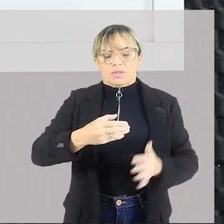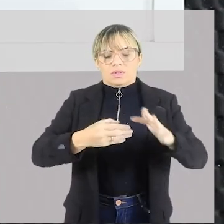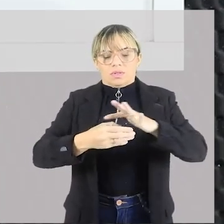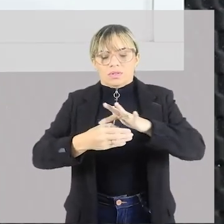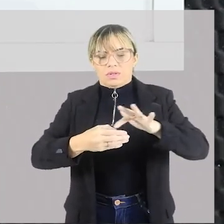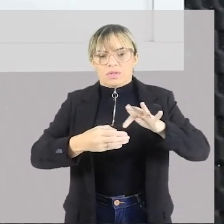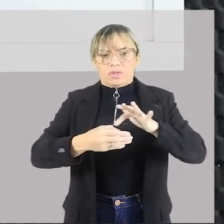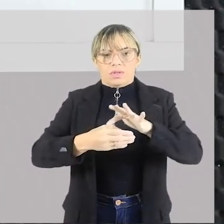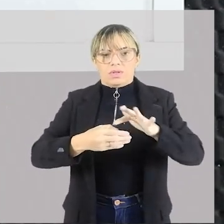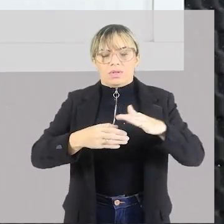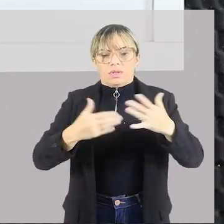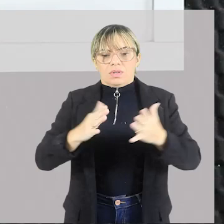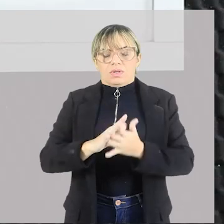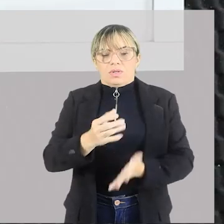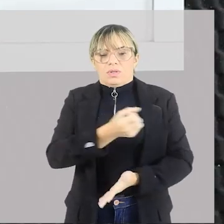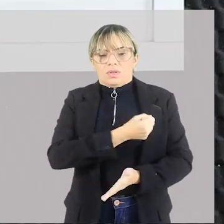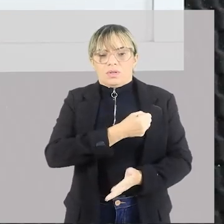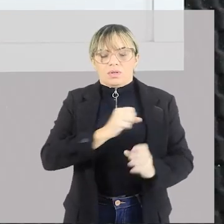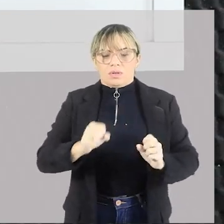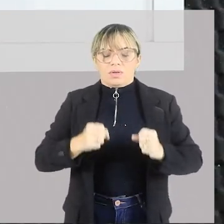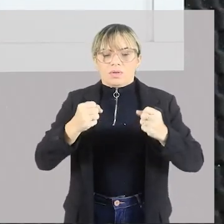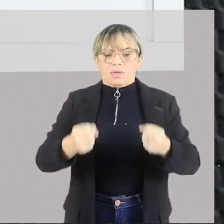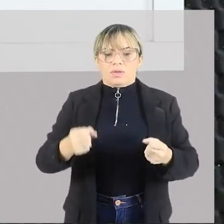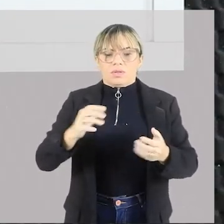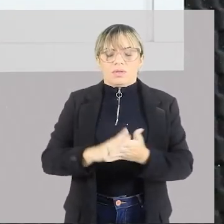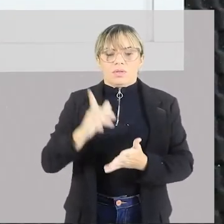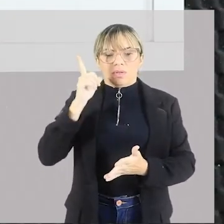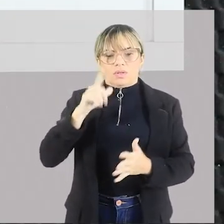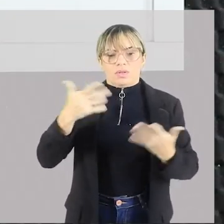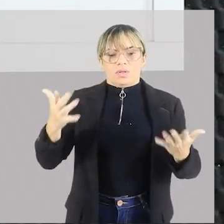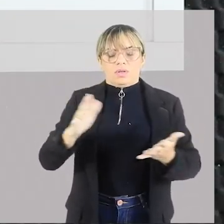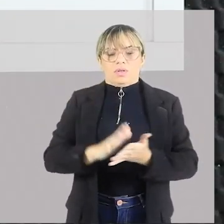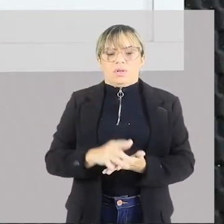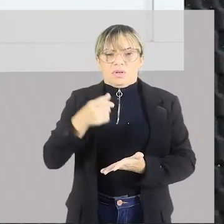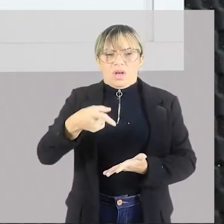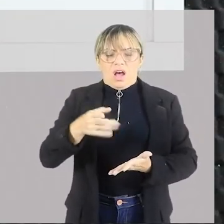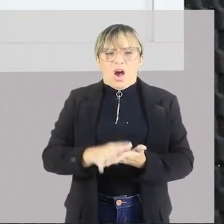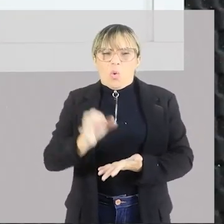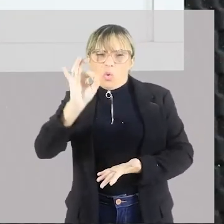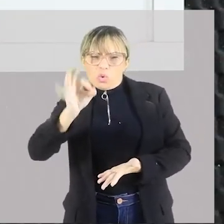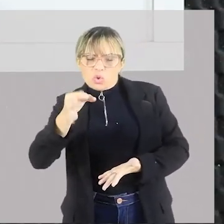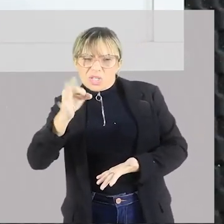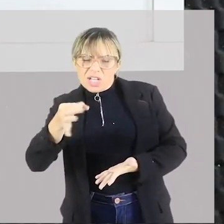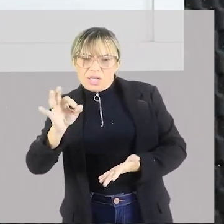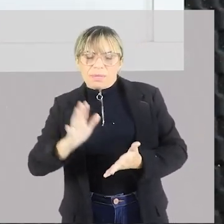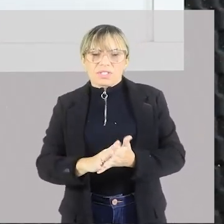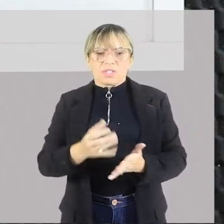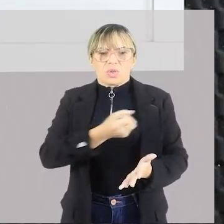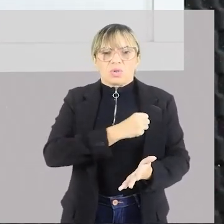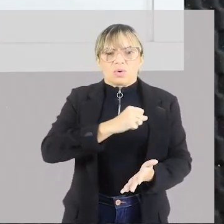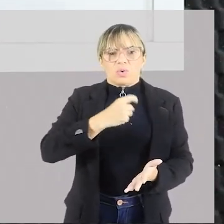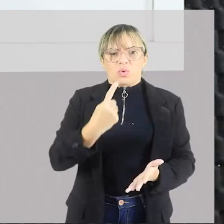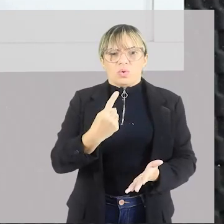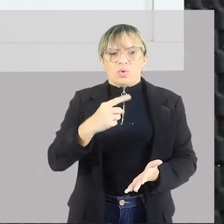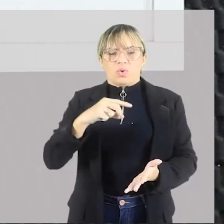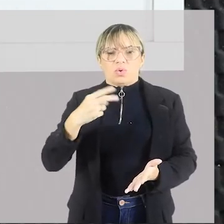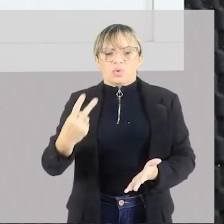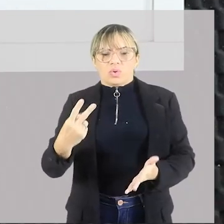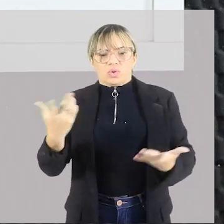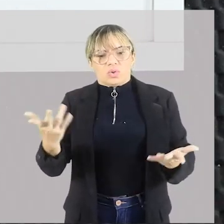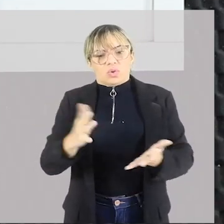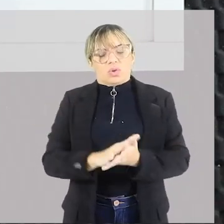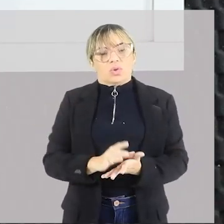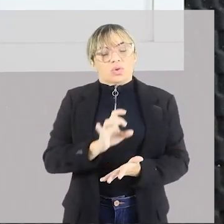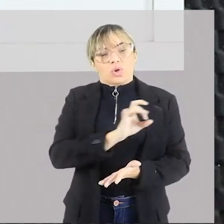são os números que podem dar mas você consegue prever dizer ah exatamente vai dar um vai dar dois só se for um dado viciado